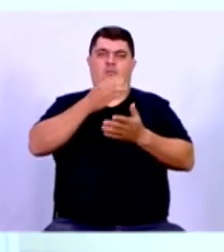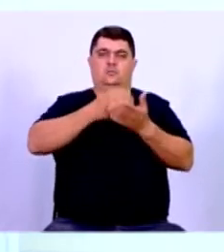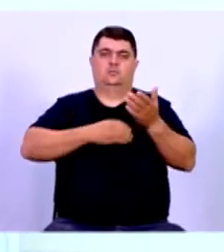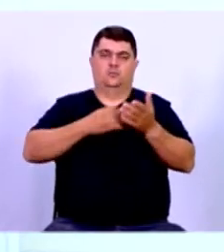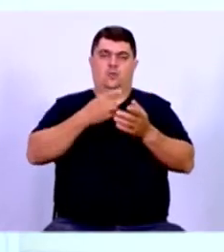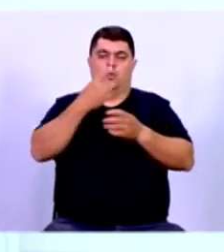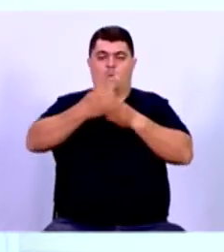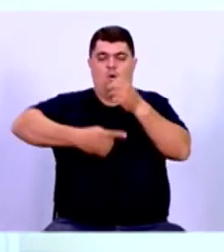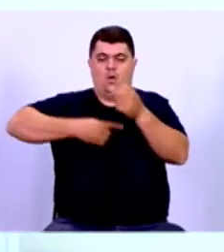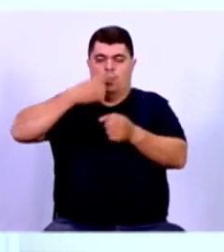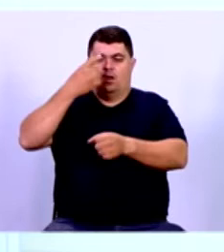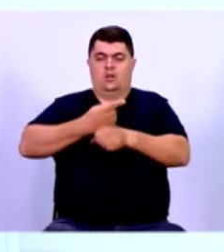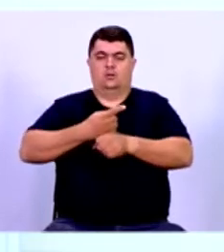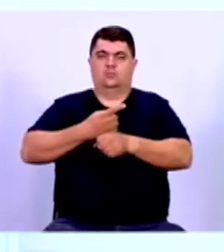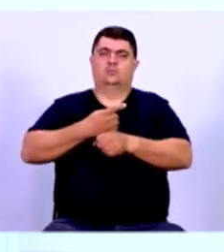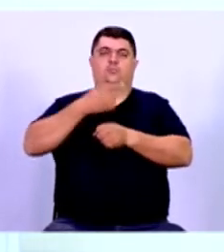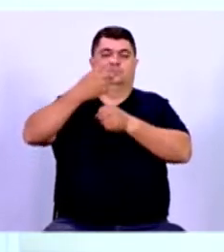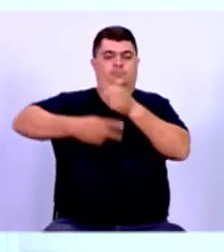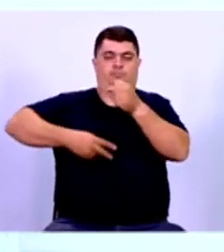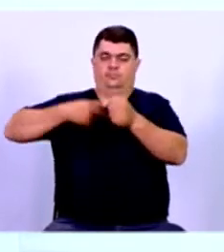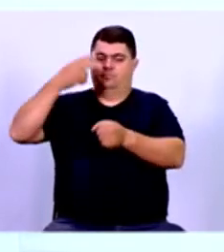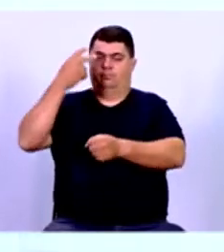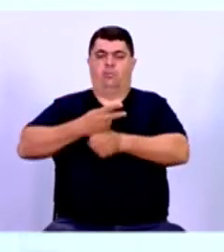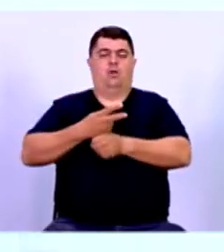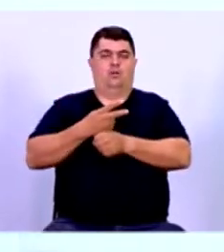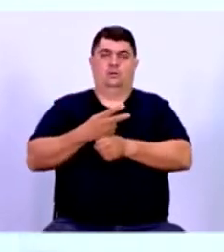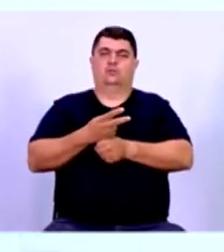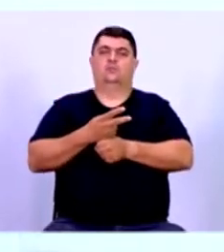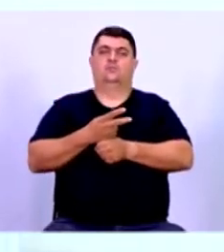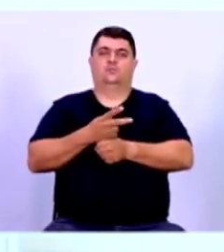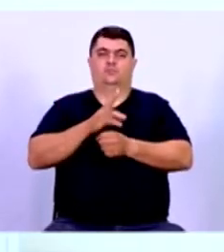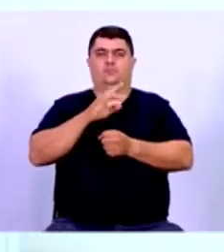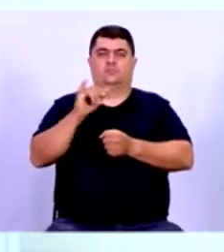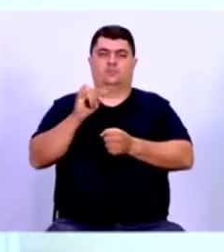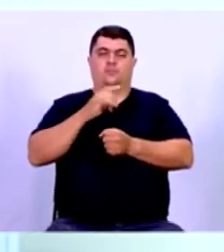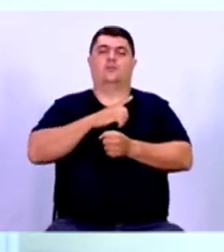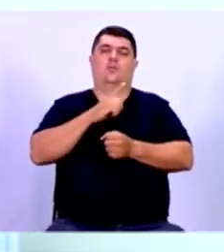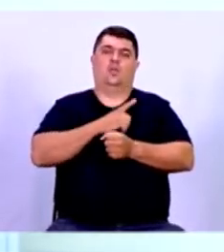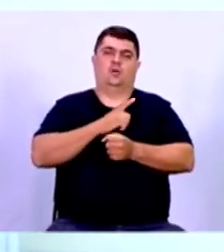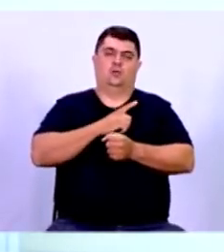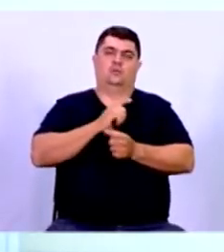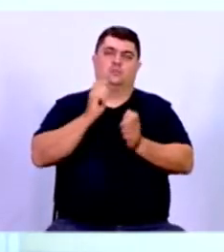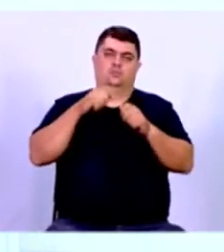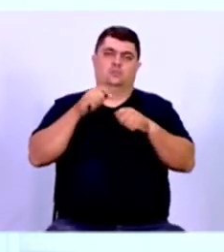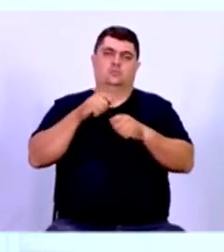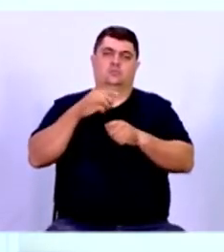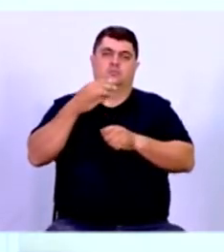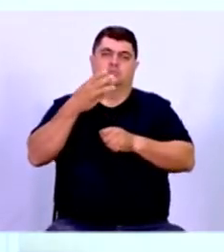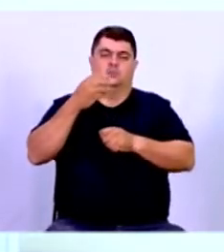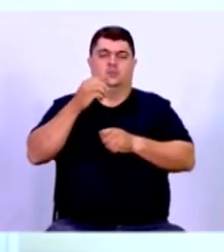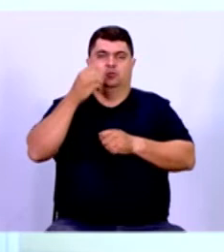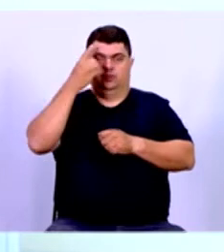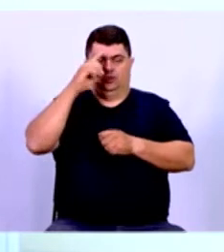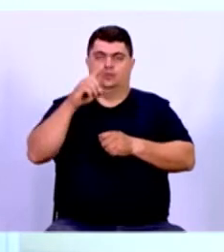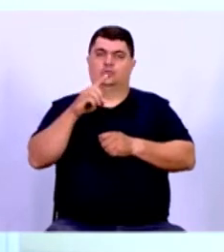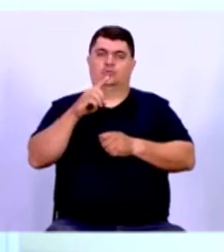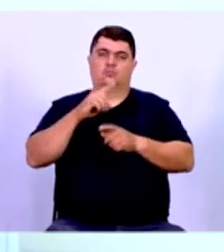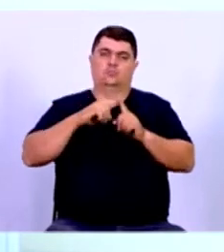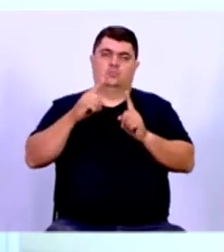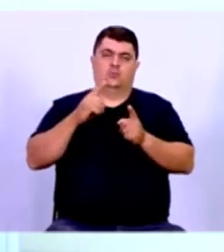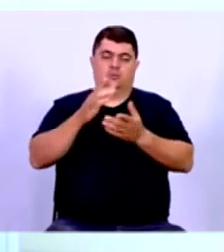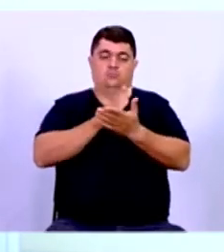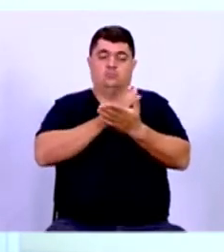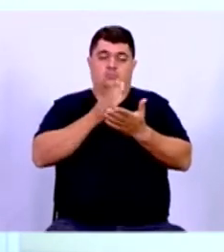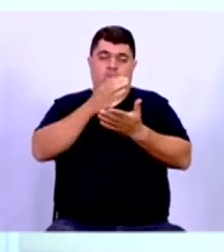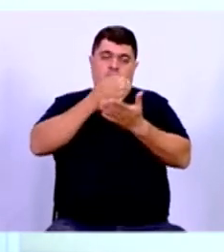por 1 ano e foi prorrogado ou foi assinado por 2 anos, ele vai ter, de fato, 30 dias. Mas dependendo